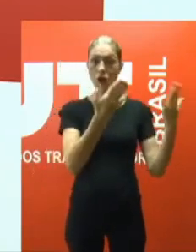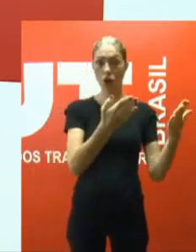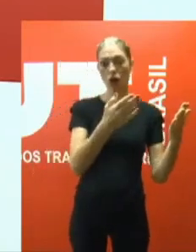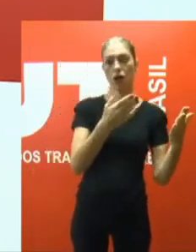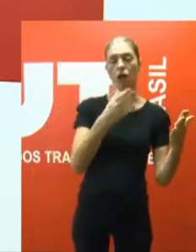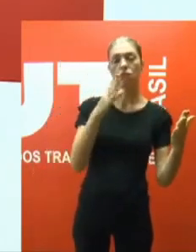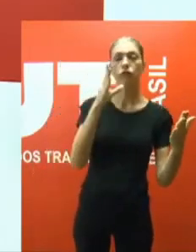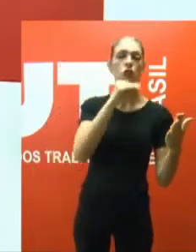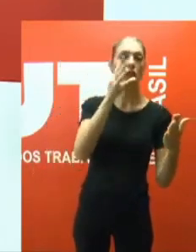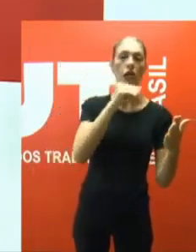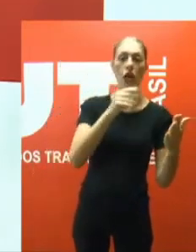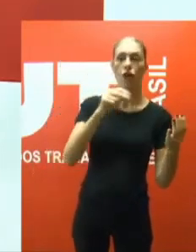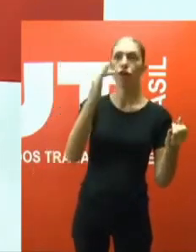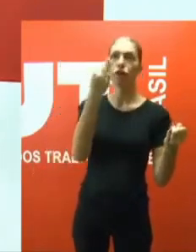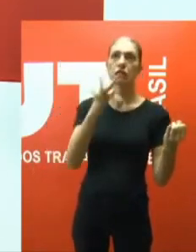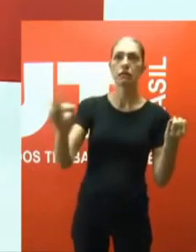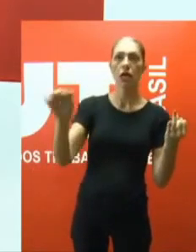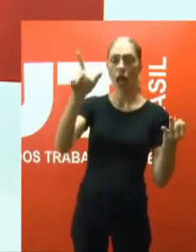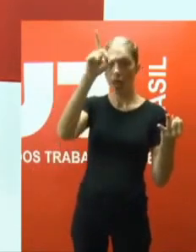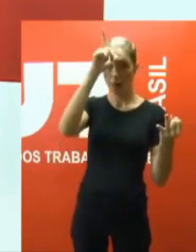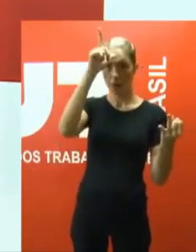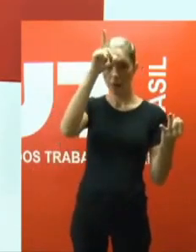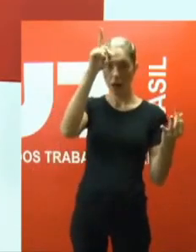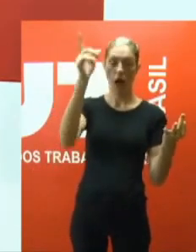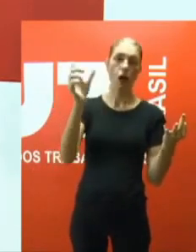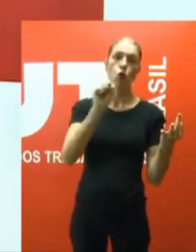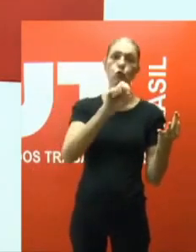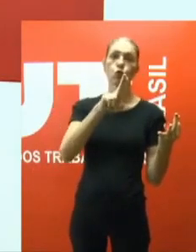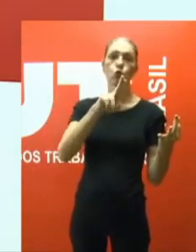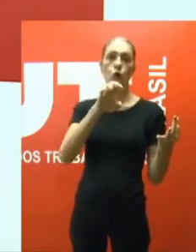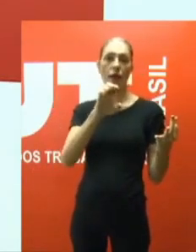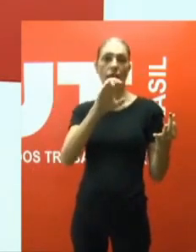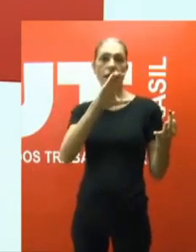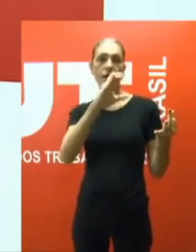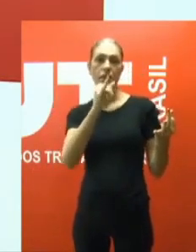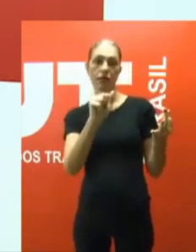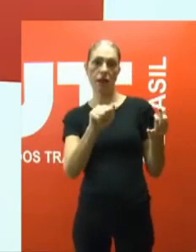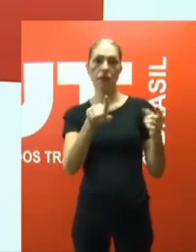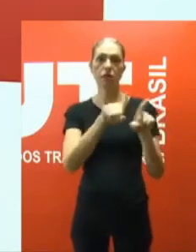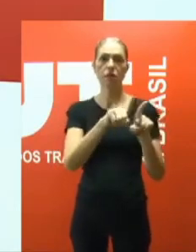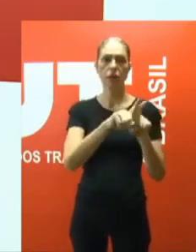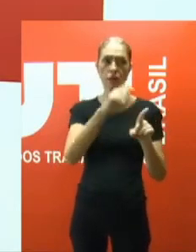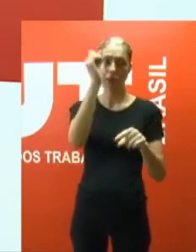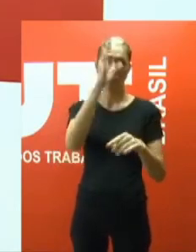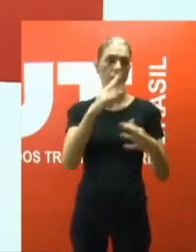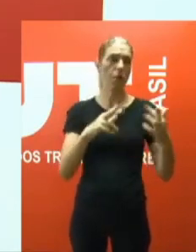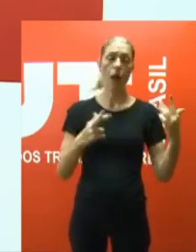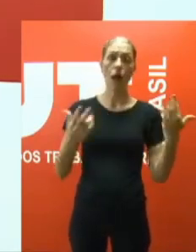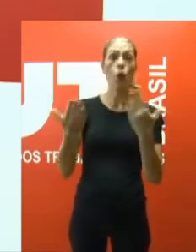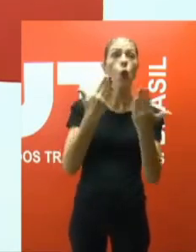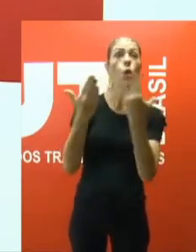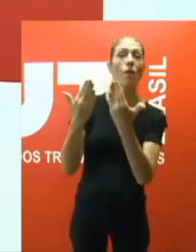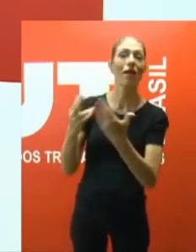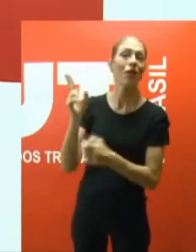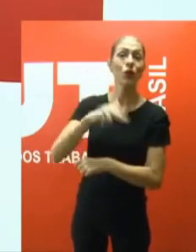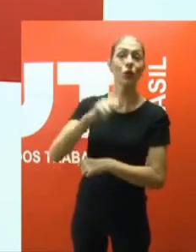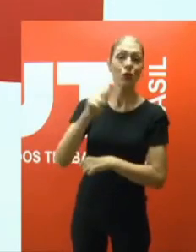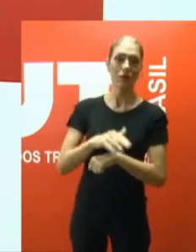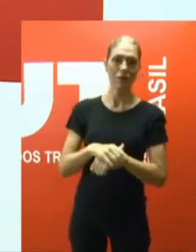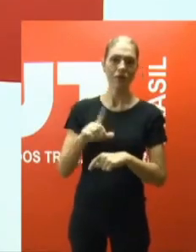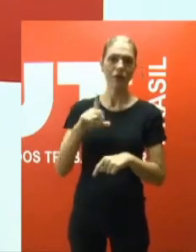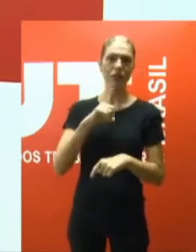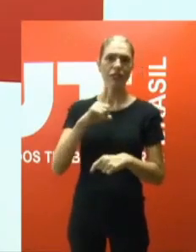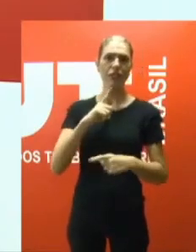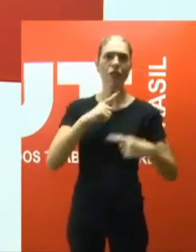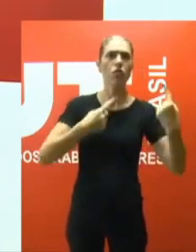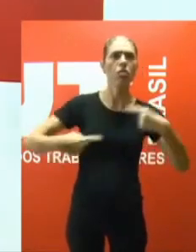francês, alemão, sueco, inglês, ou seja, nunca fizeram. Mais grave ainda é que todos esses debates de reforma no